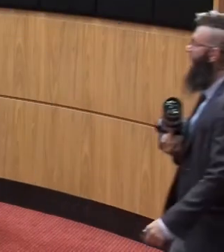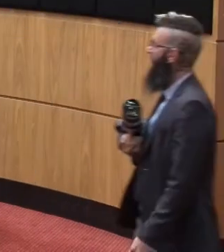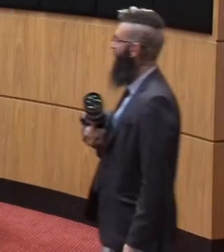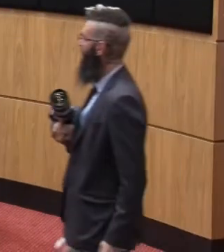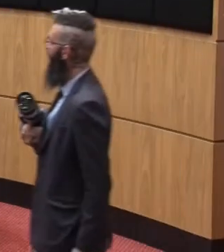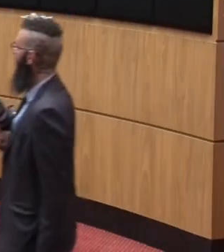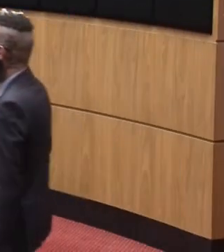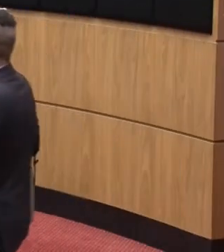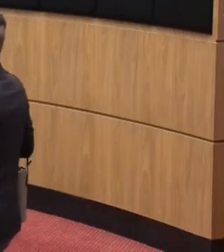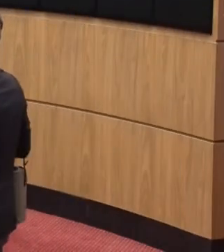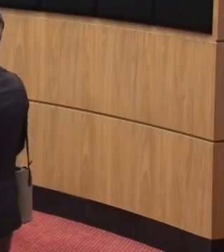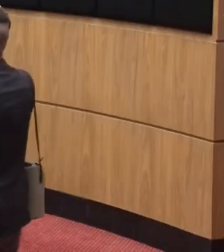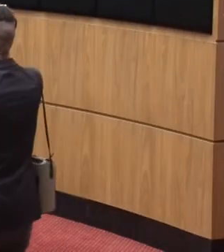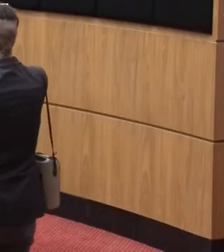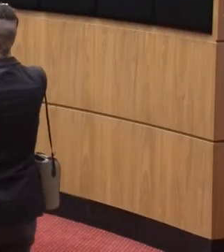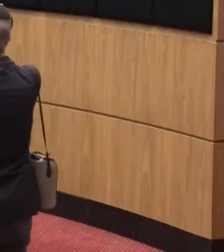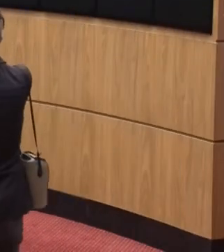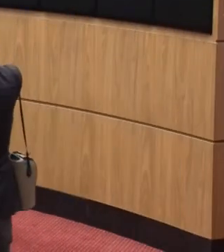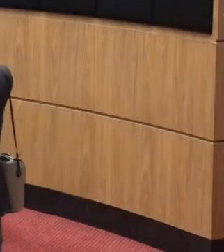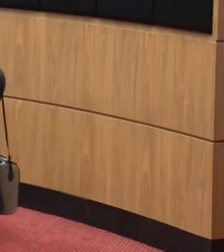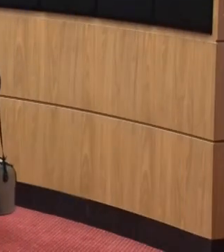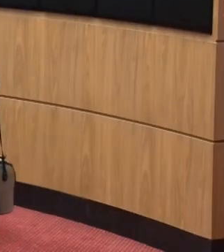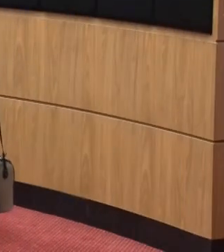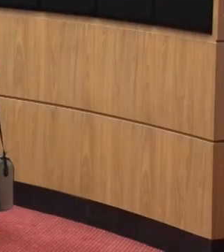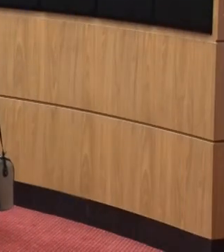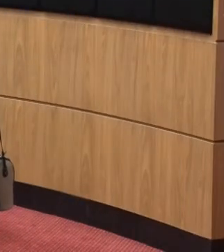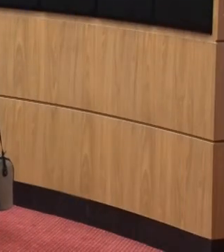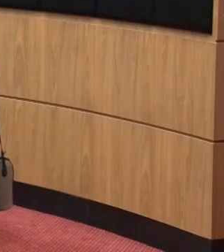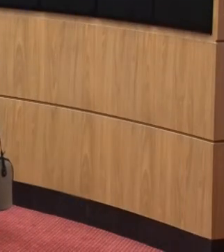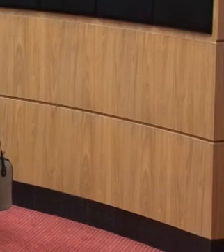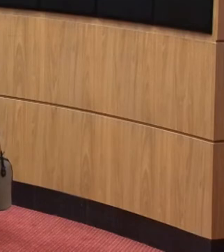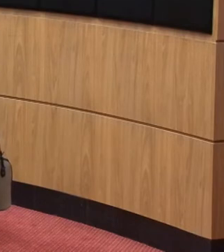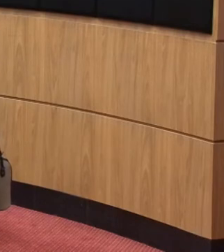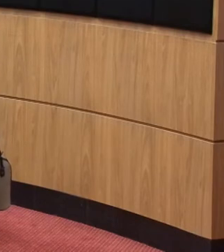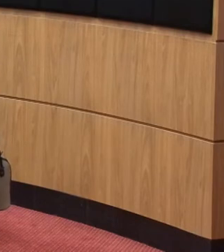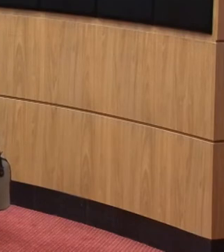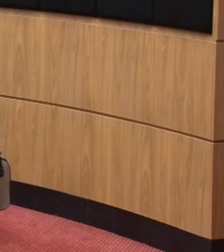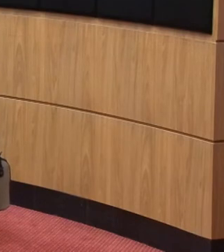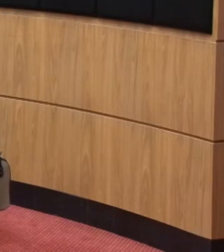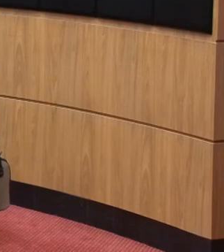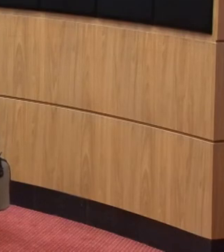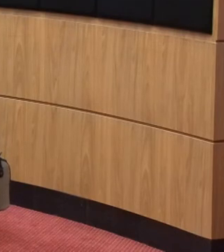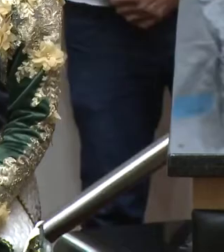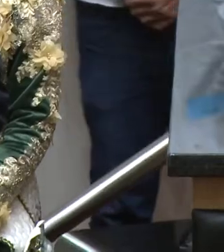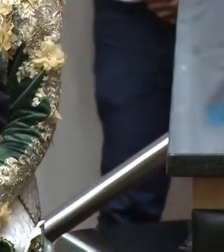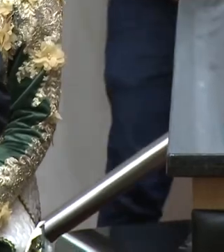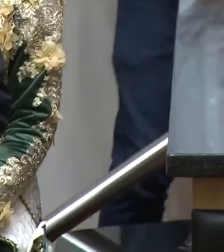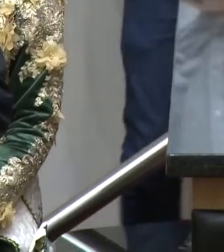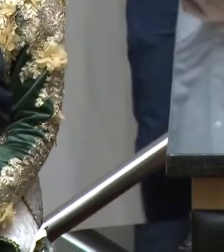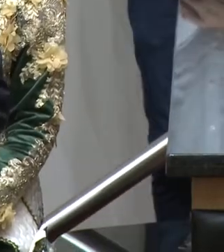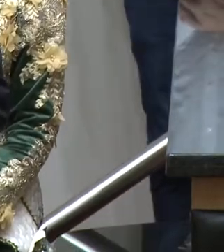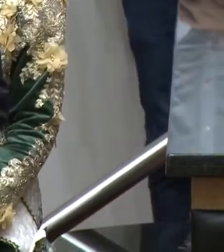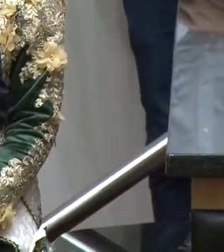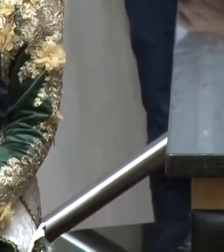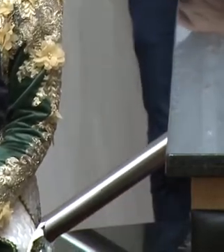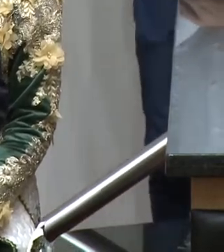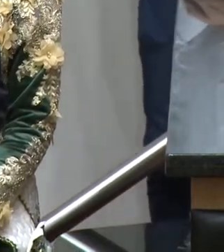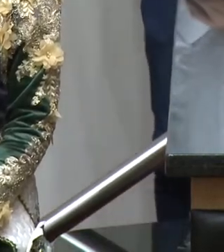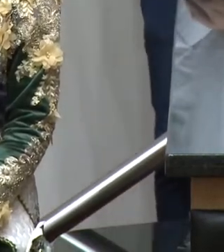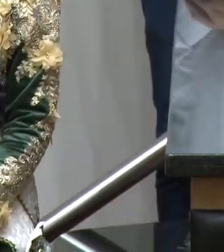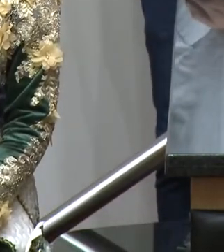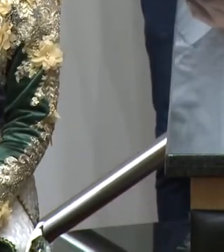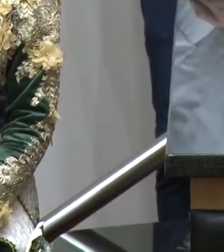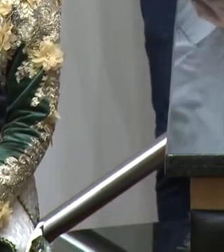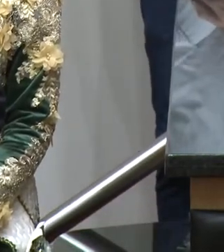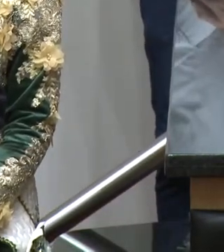todos os deputados, deputado Maurício Skudilac, meu amigo deputado Jerry, meu amigo deputado Márcio Machado, que sempre